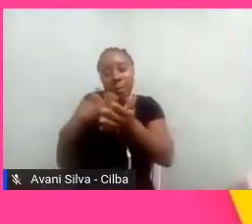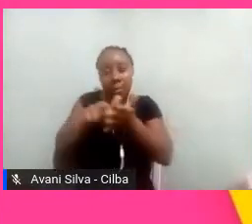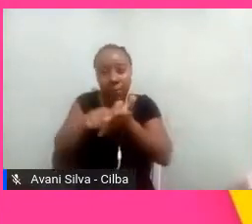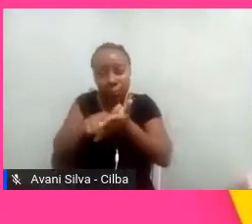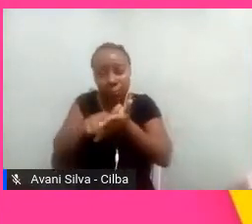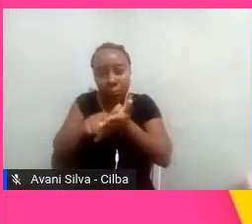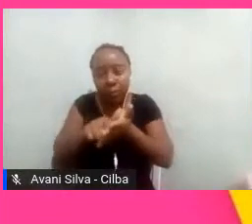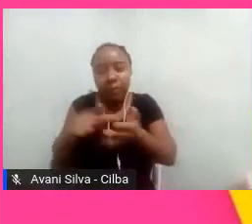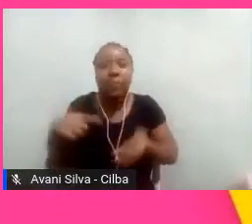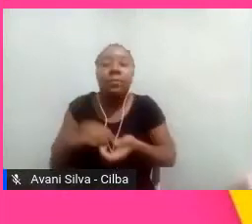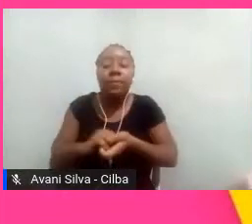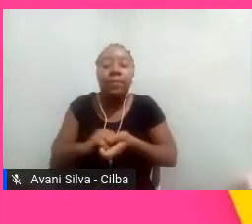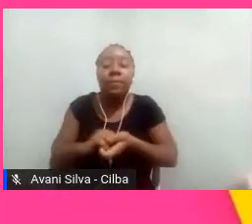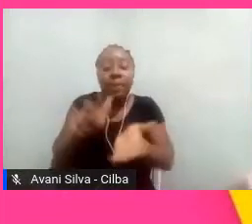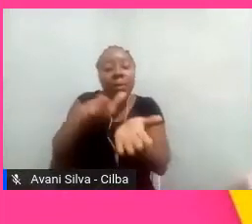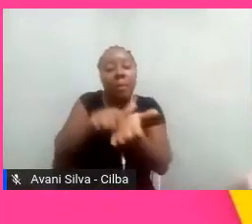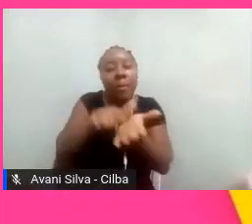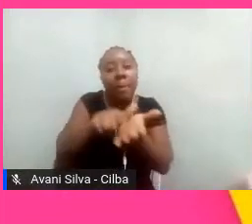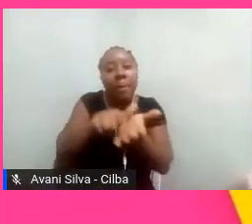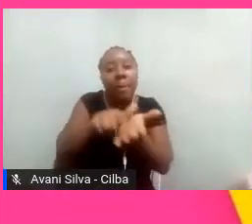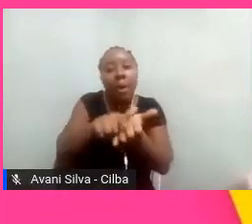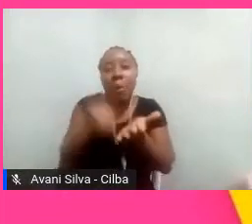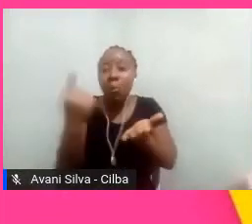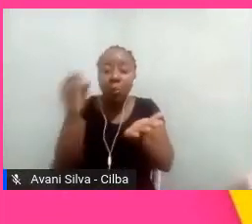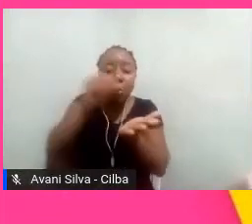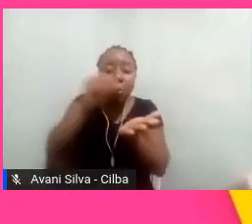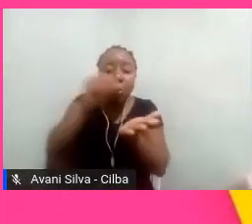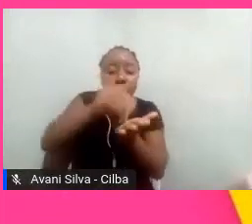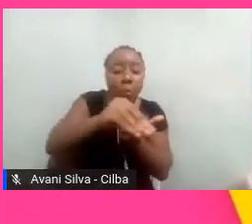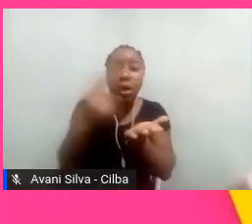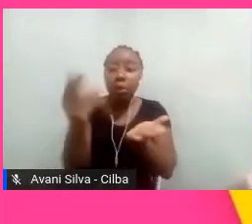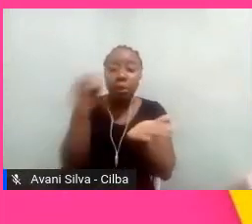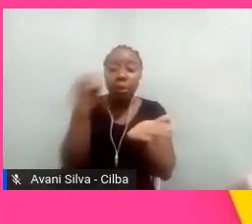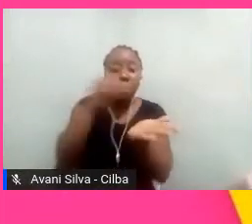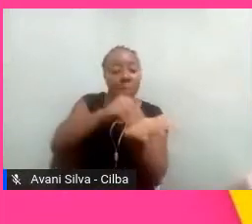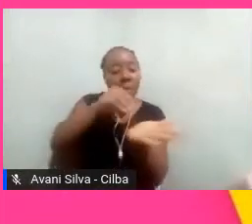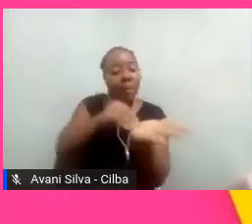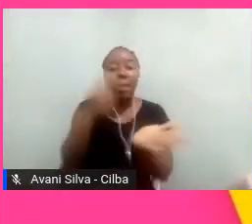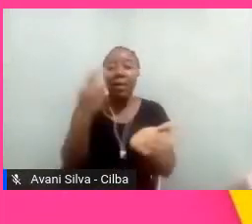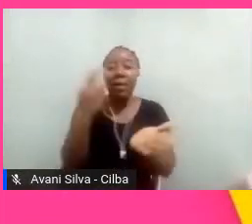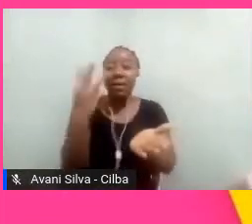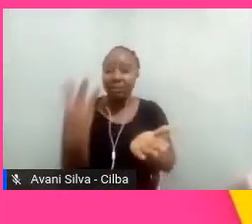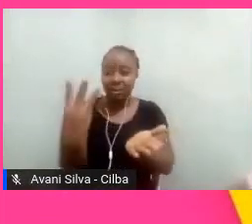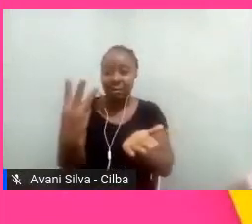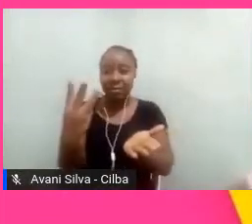mesma folha, ao invés de pôr um objeto, você pode pôr 2, 3 objetos.